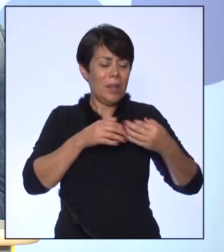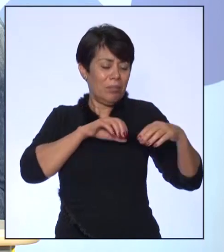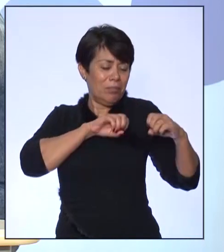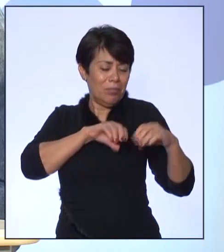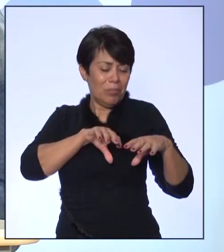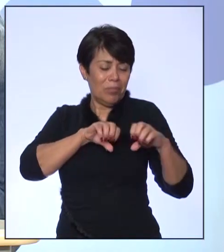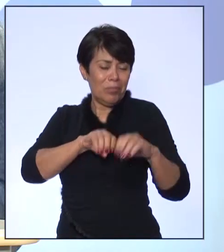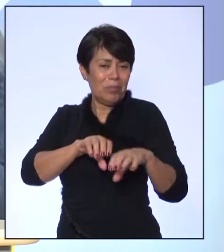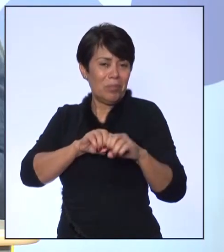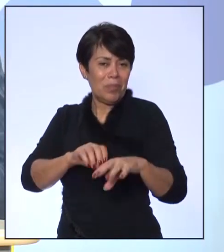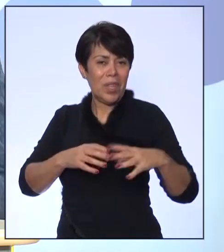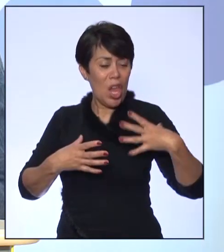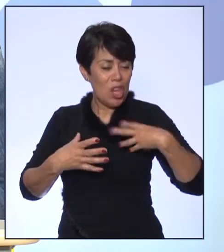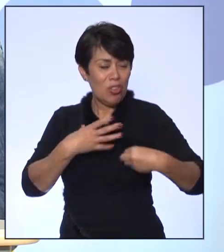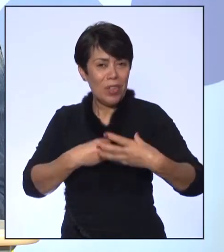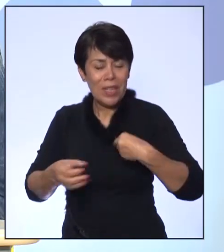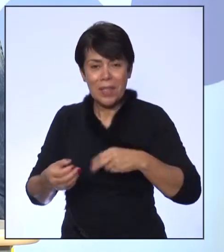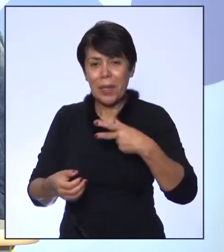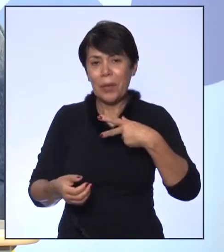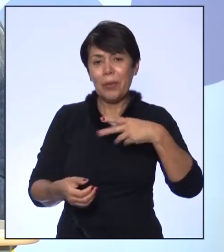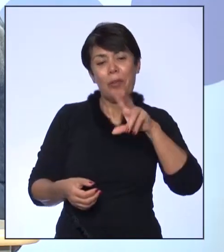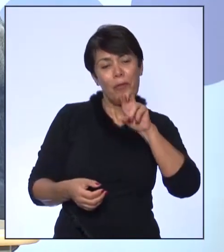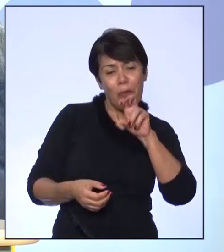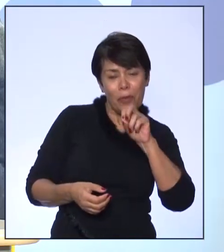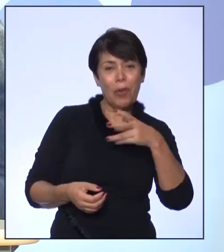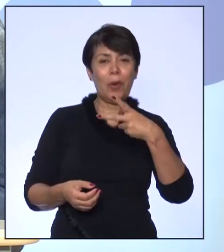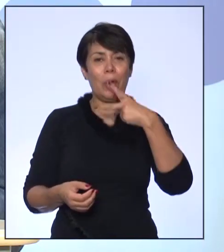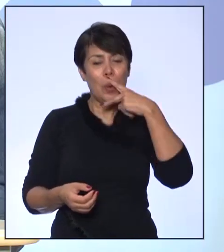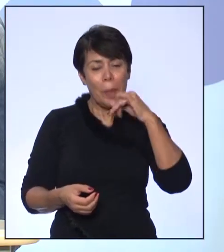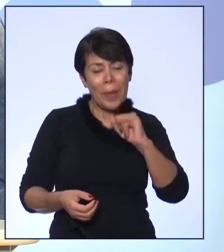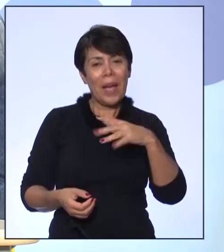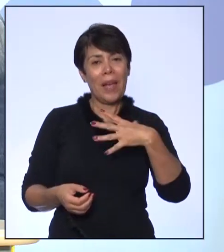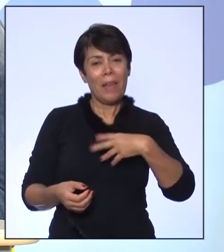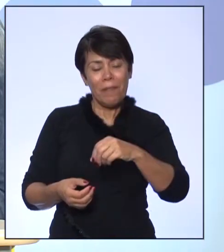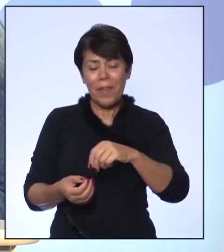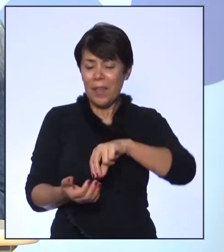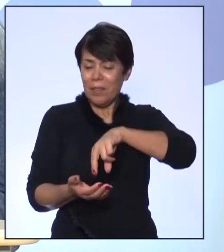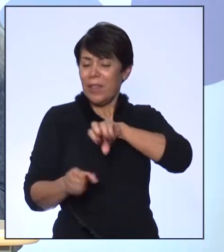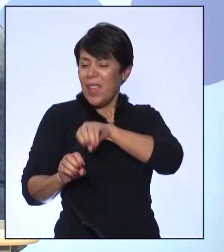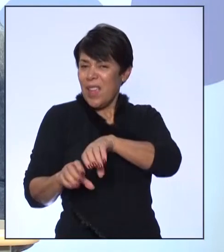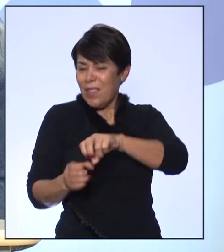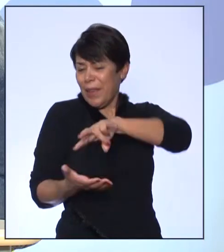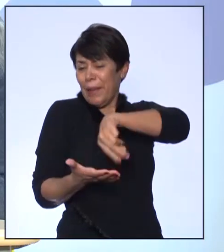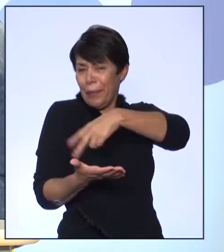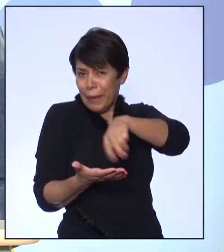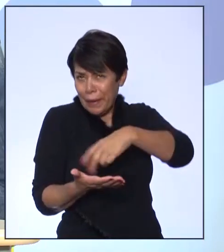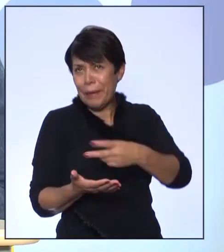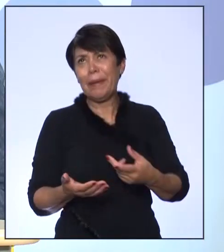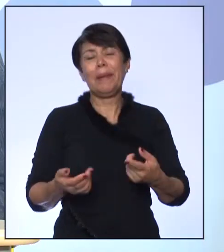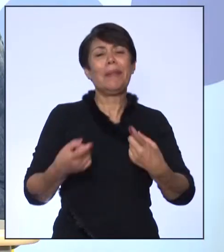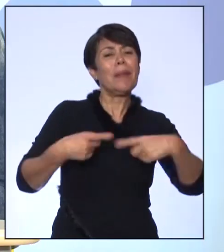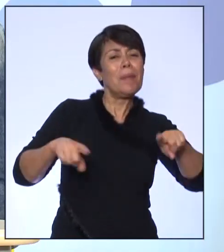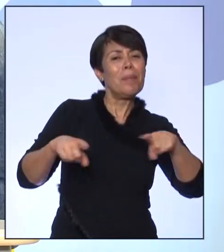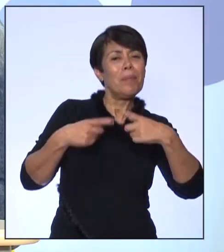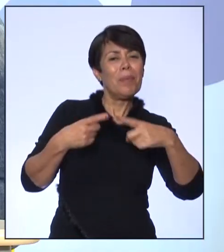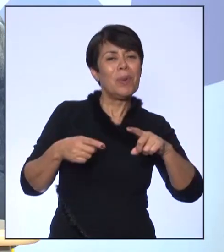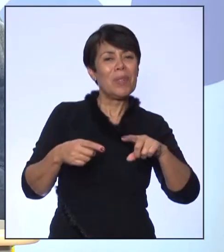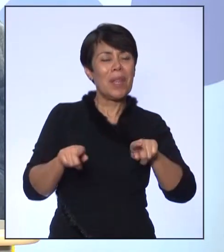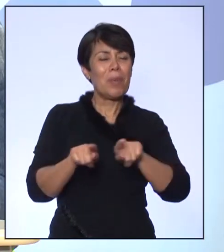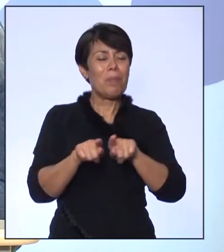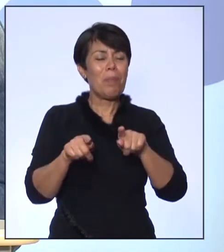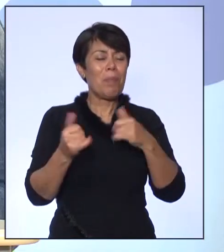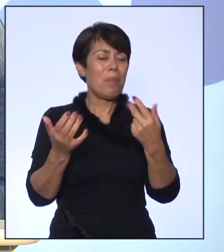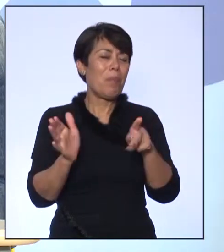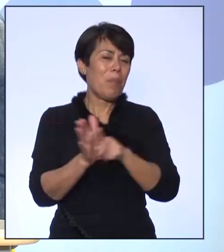geração, né, do pai para o filho e assim vai, né? Como as danças, como alguns tipos de música, cantigas de roda, né,